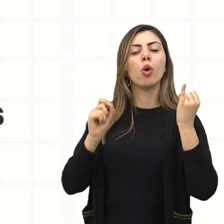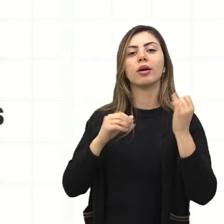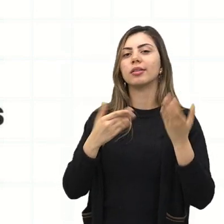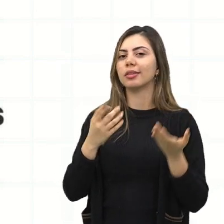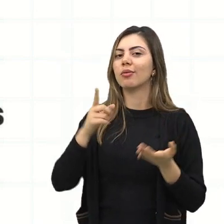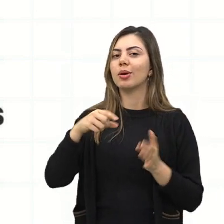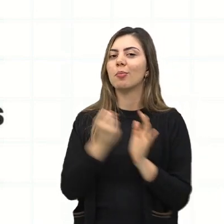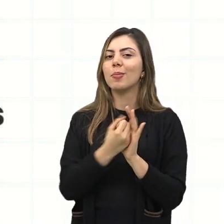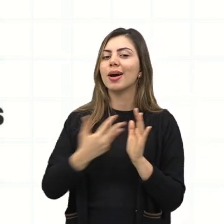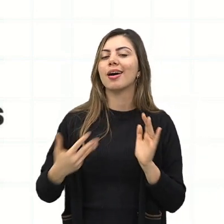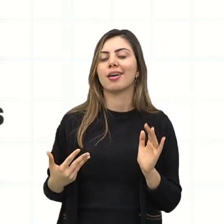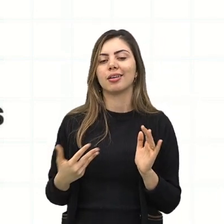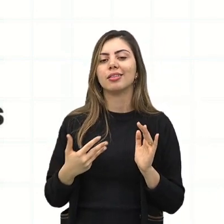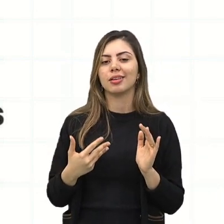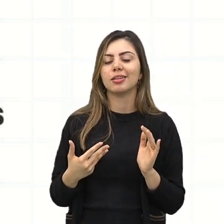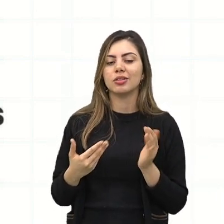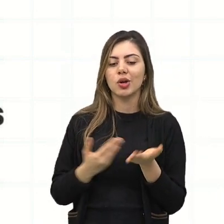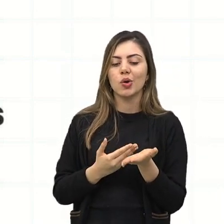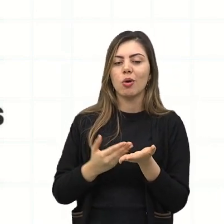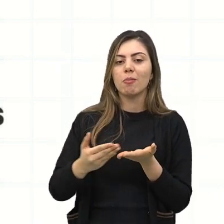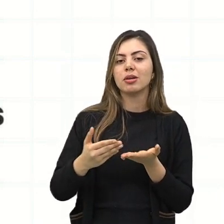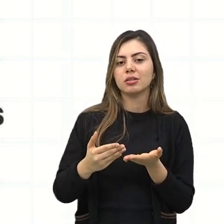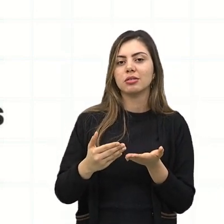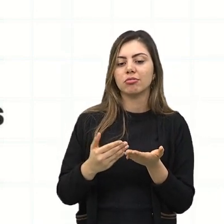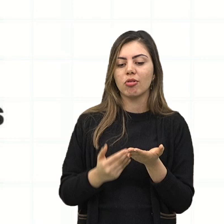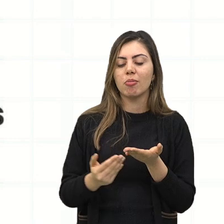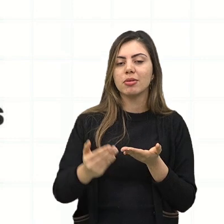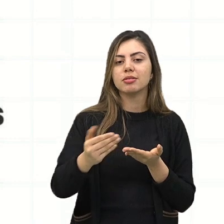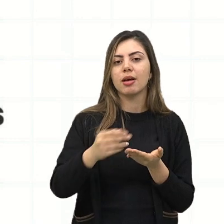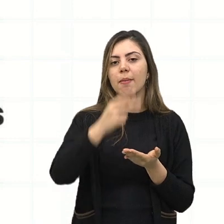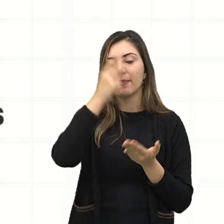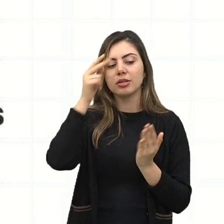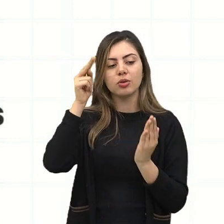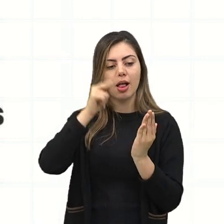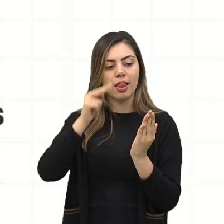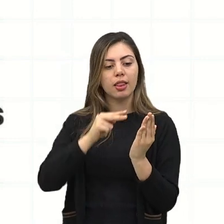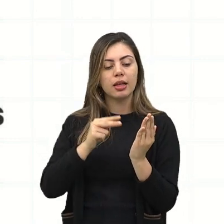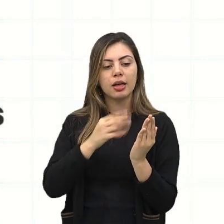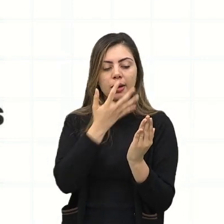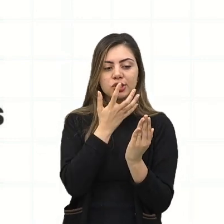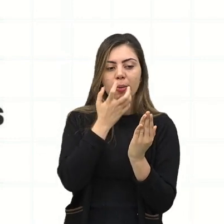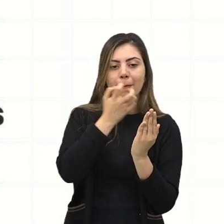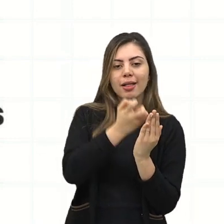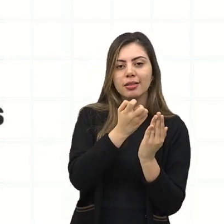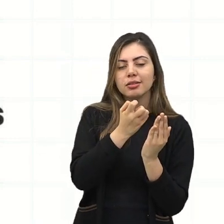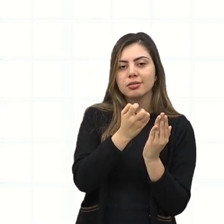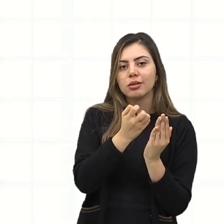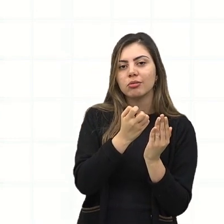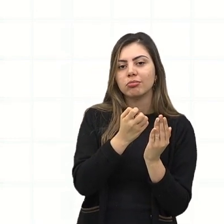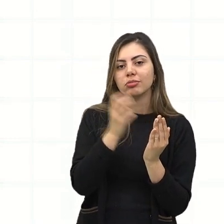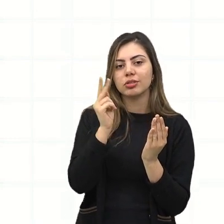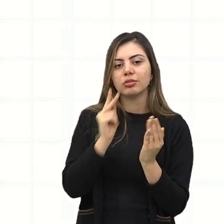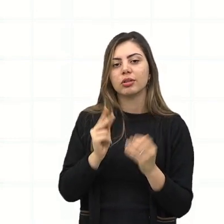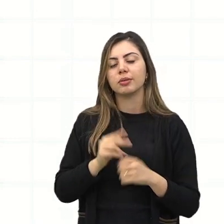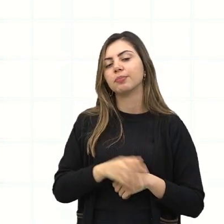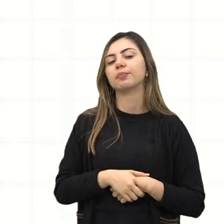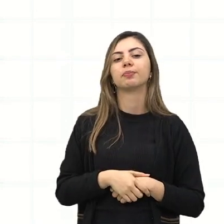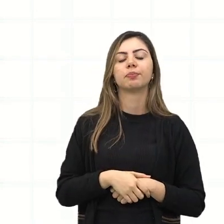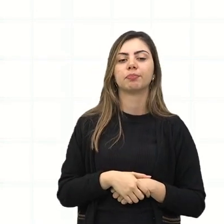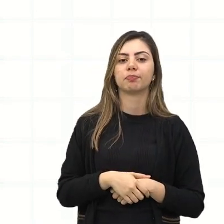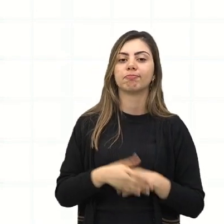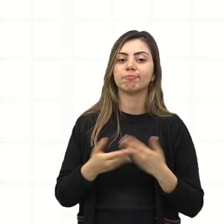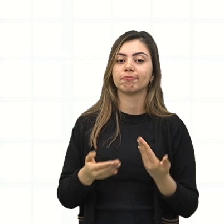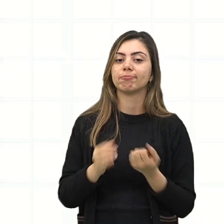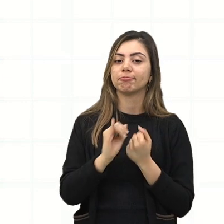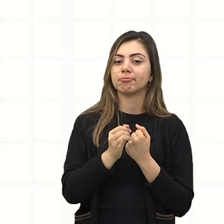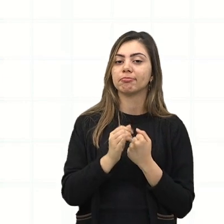marcar o que o meu leitor vai encontrar e fazer com que ele continue na narrativa. A crônica